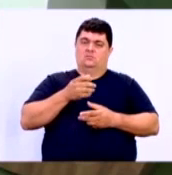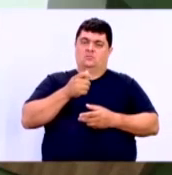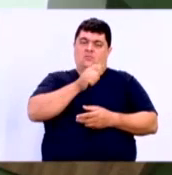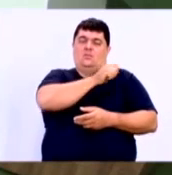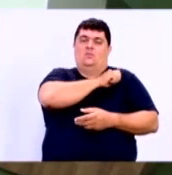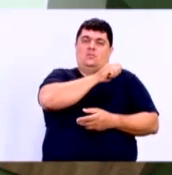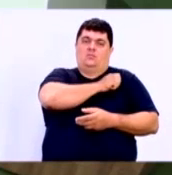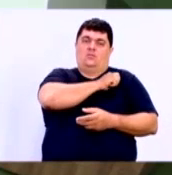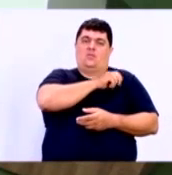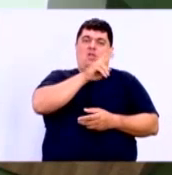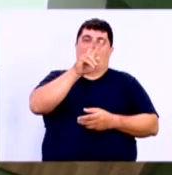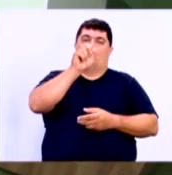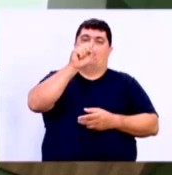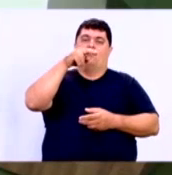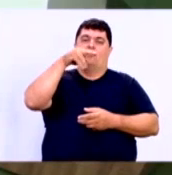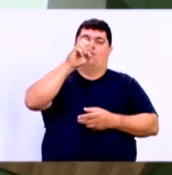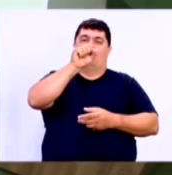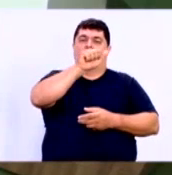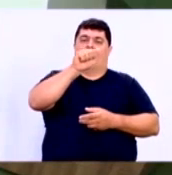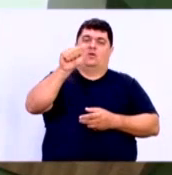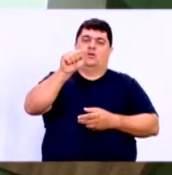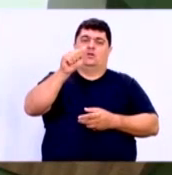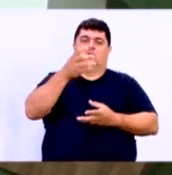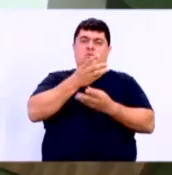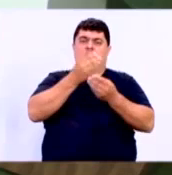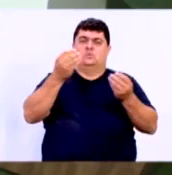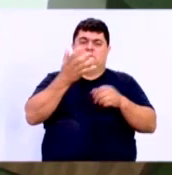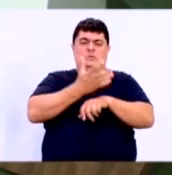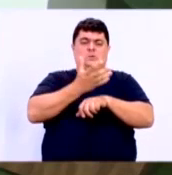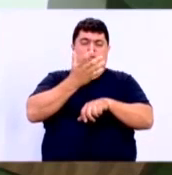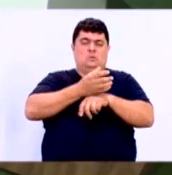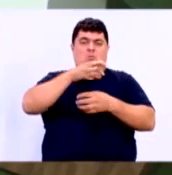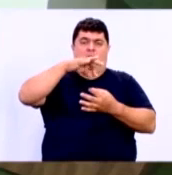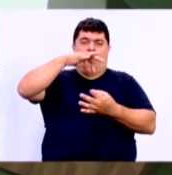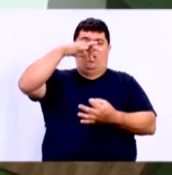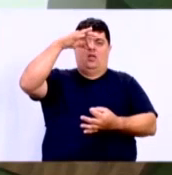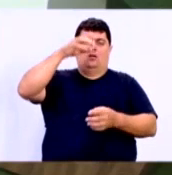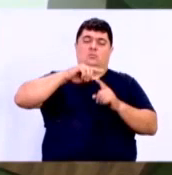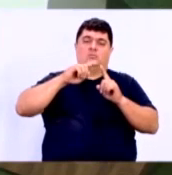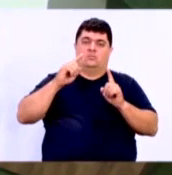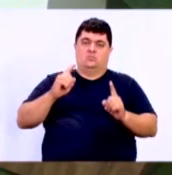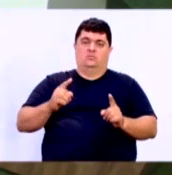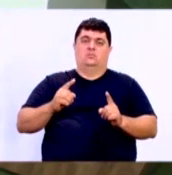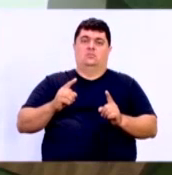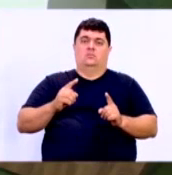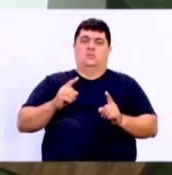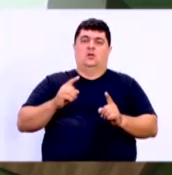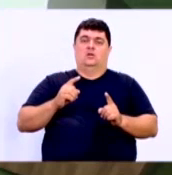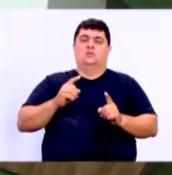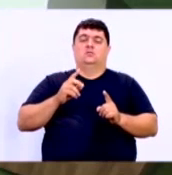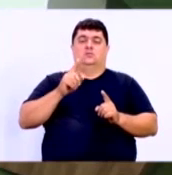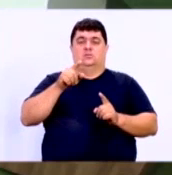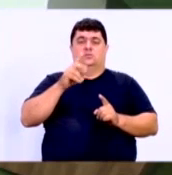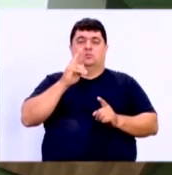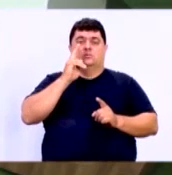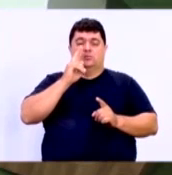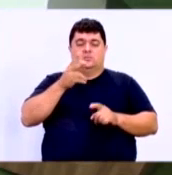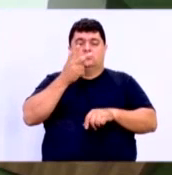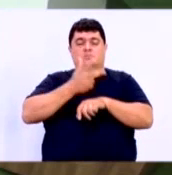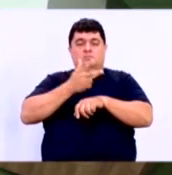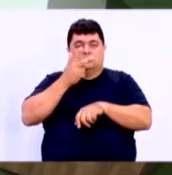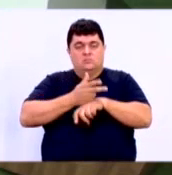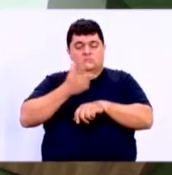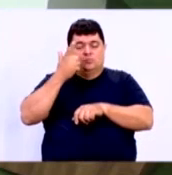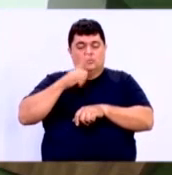aluna Vanessa dizendo que é muito conteúdo, e realmente é, Vanessa. Mas se você for posteriormente revisar